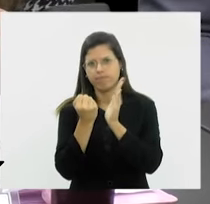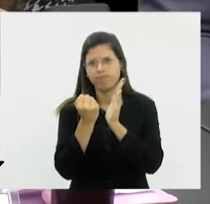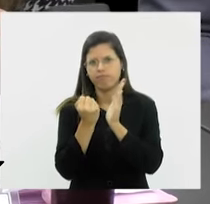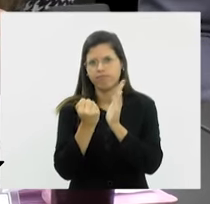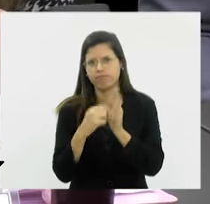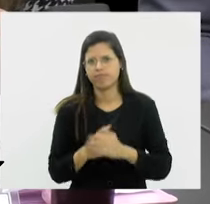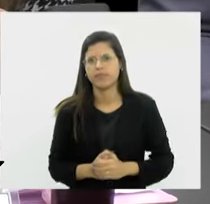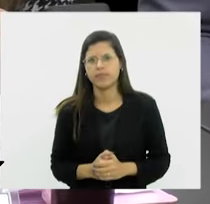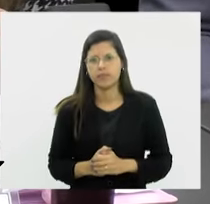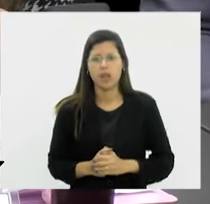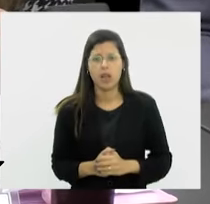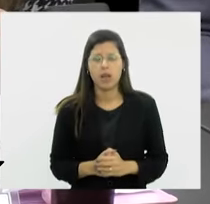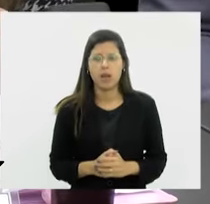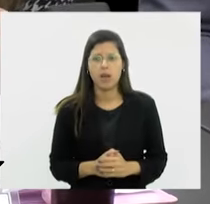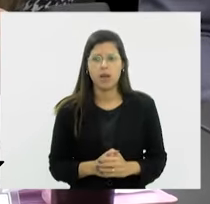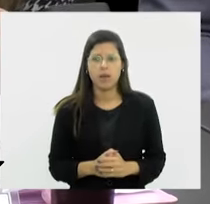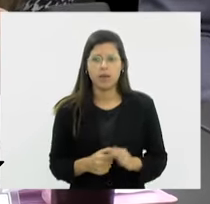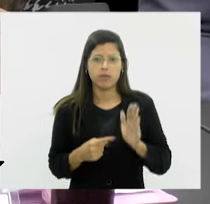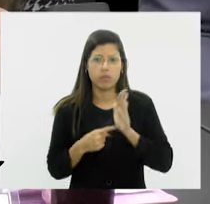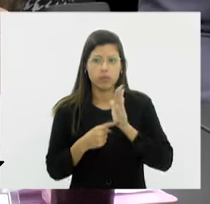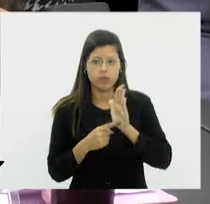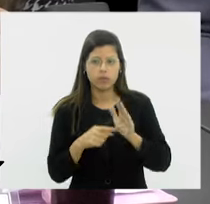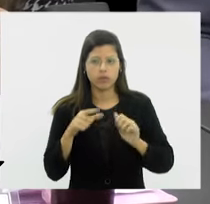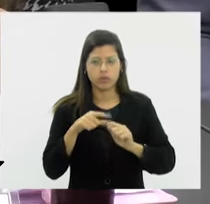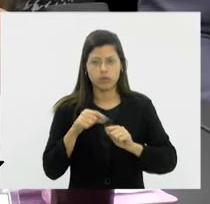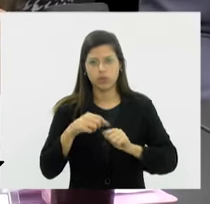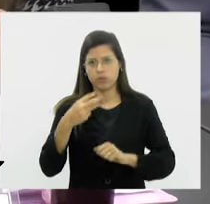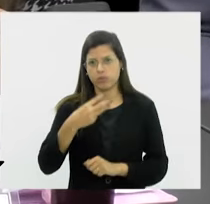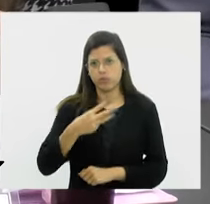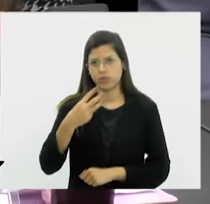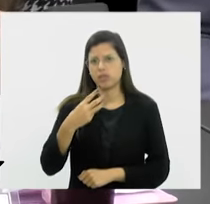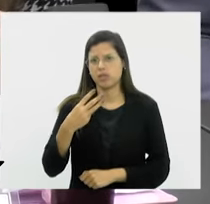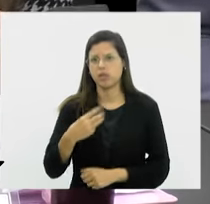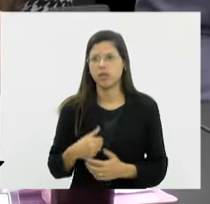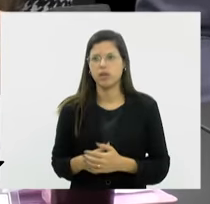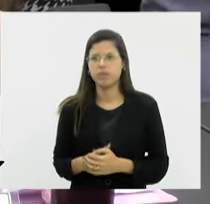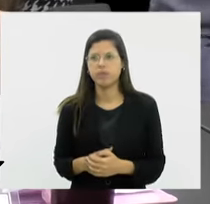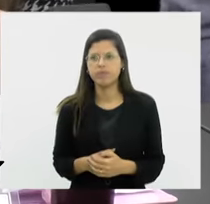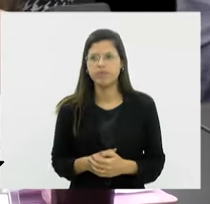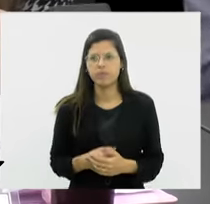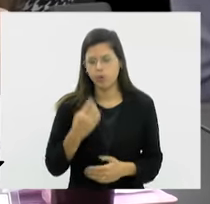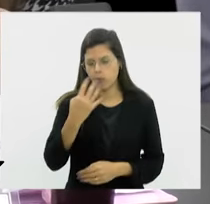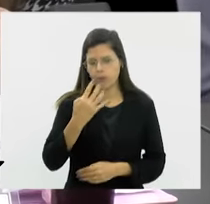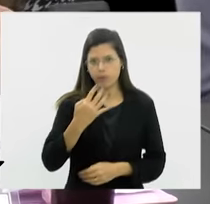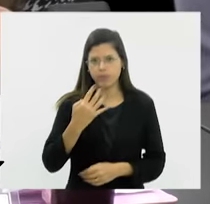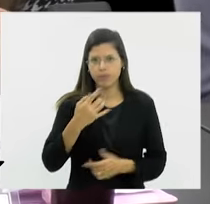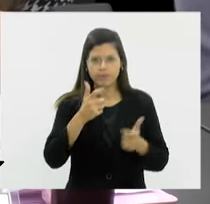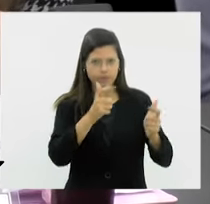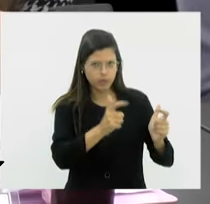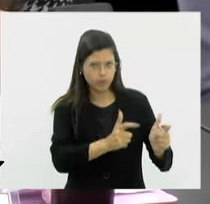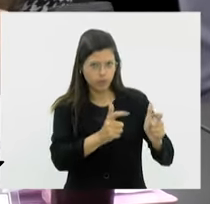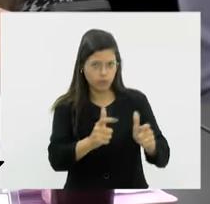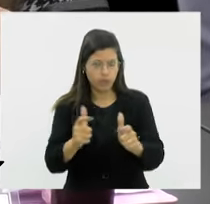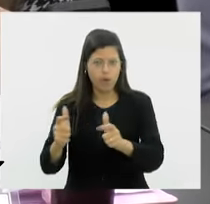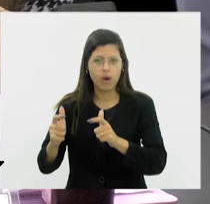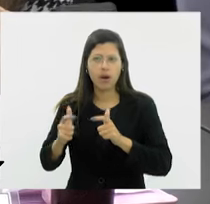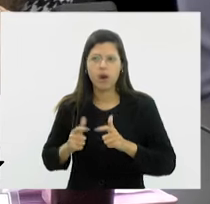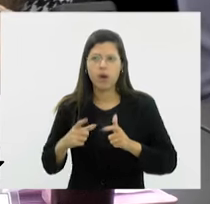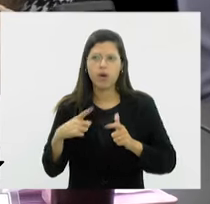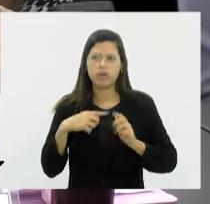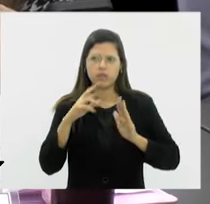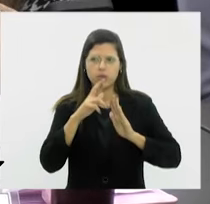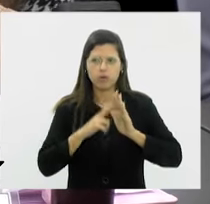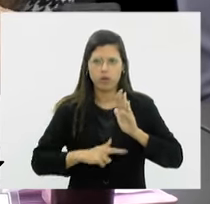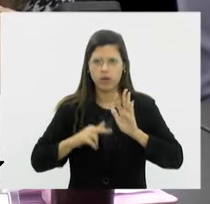para definir, a partir do artigo 3º aqui, ó, quarto, espaços e lugares que constam no relatório